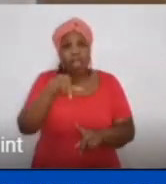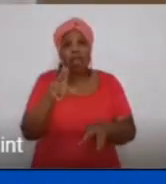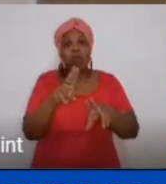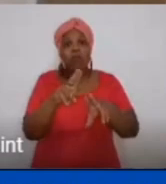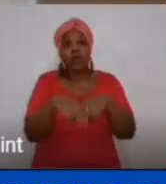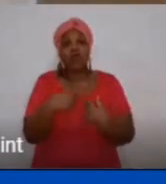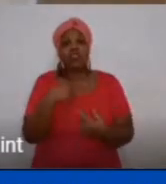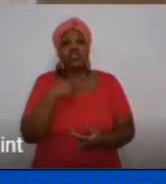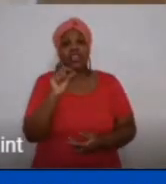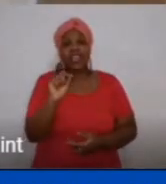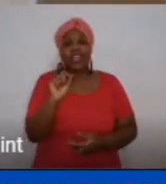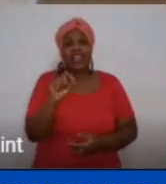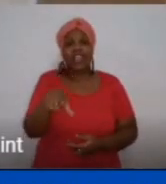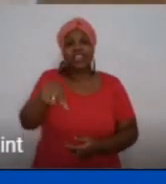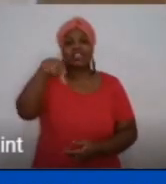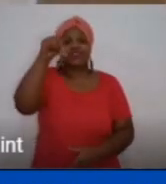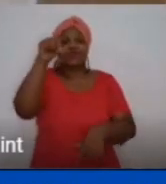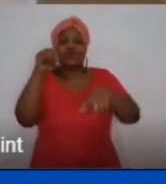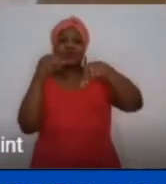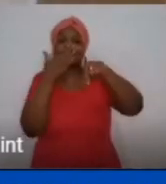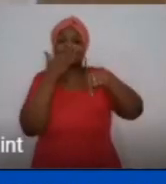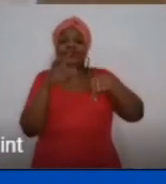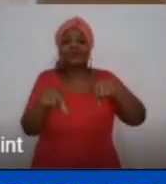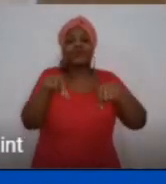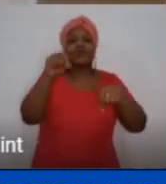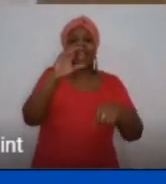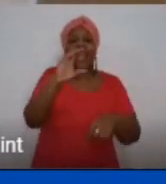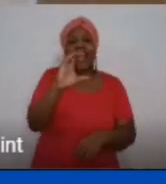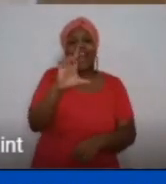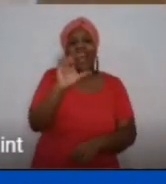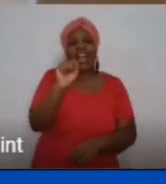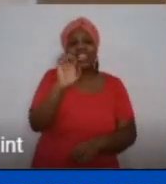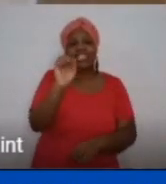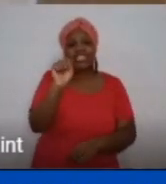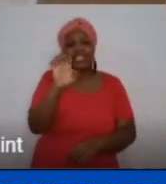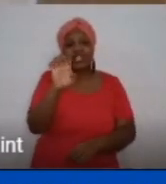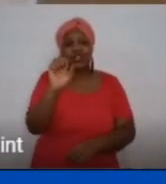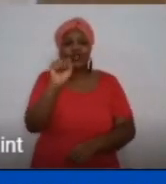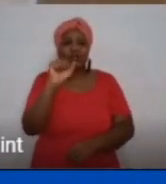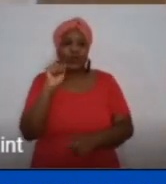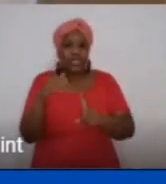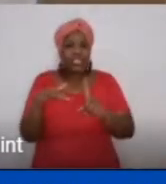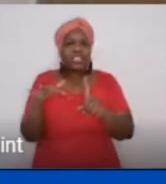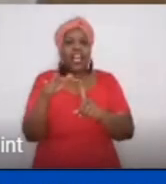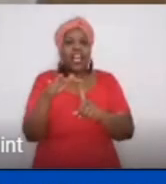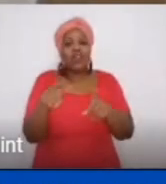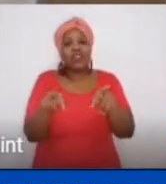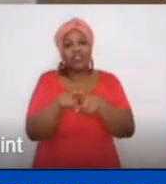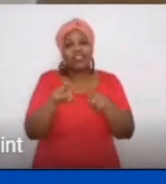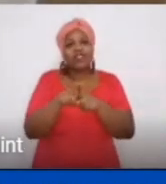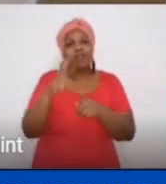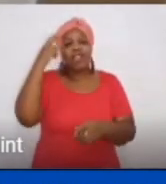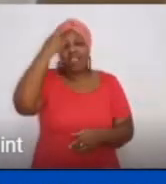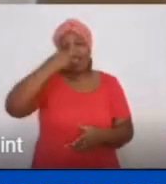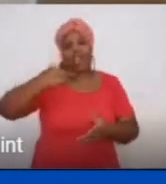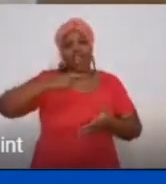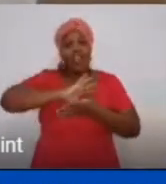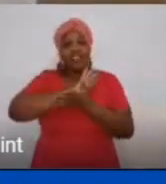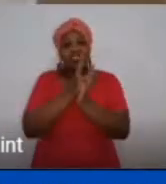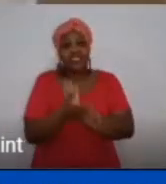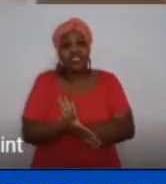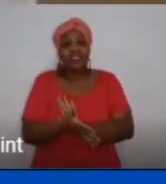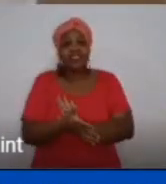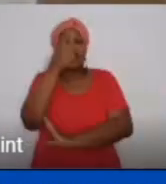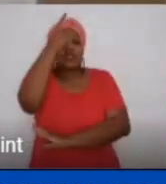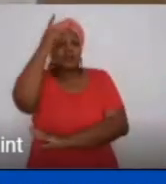classista e eminentemente racista, porque nós percebemos que as pessoas, tanto aquelas que estão envolvidas nessa produção, como